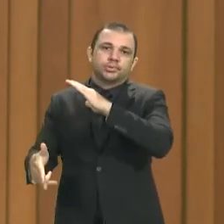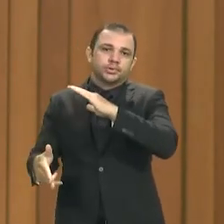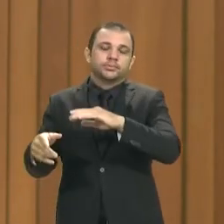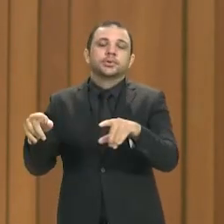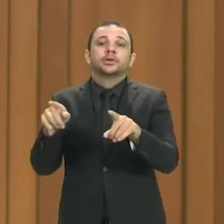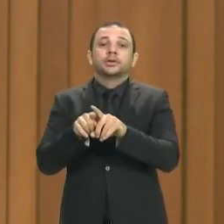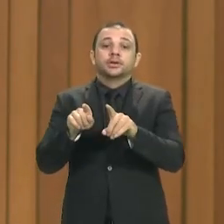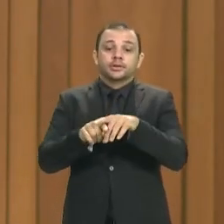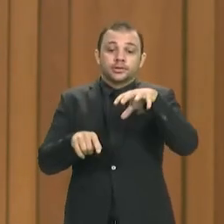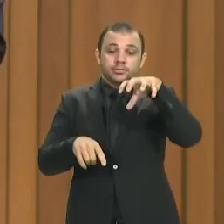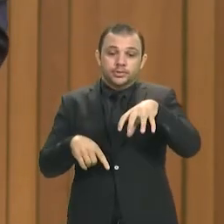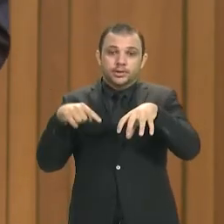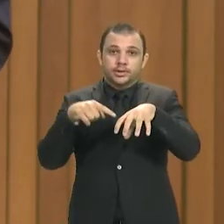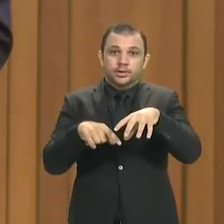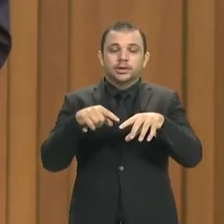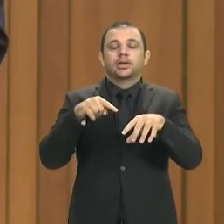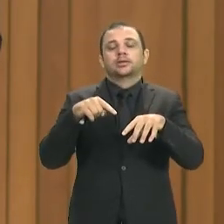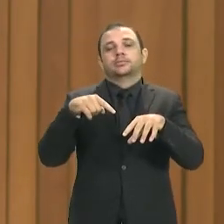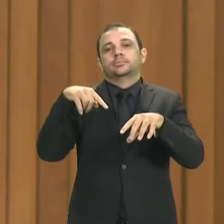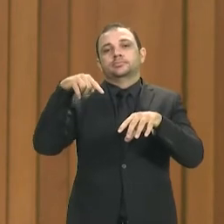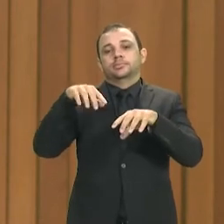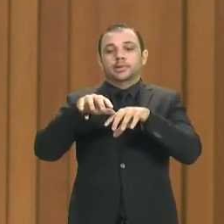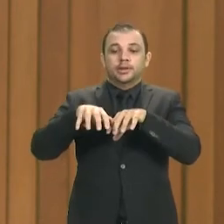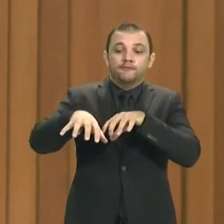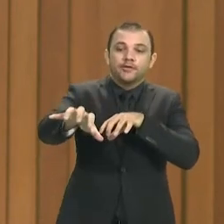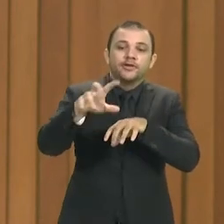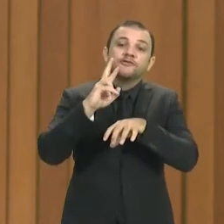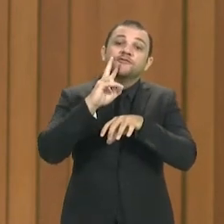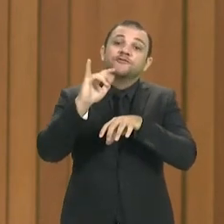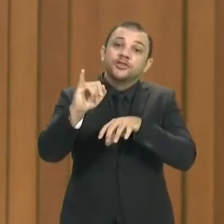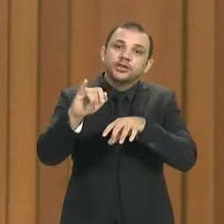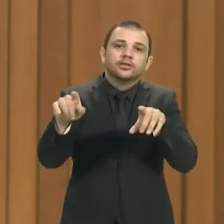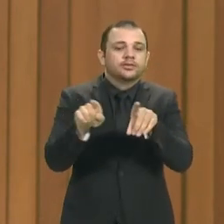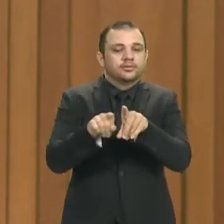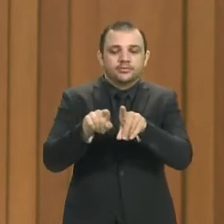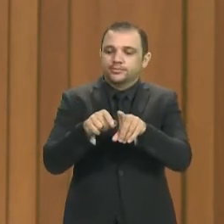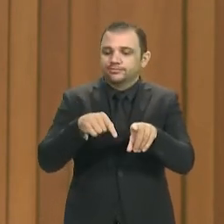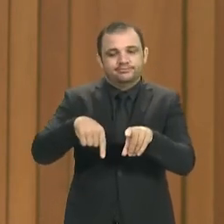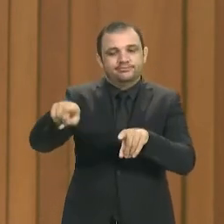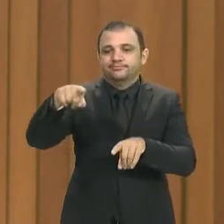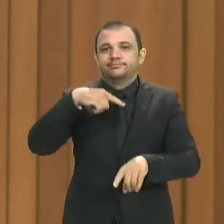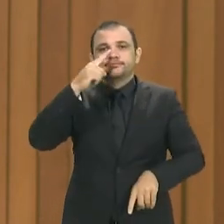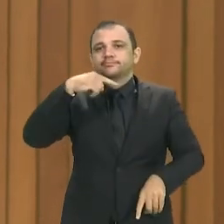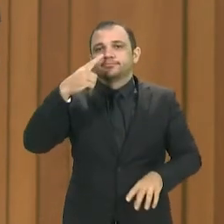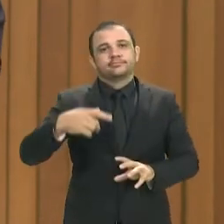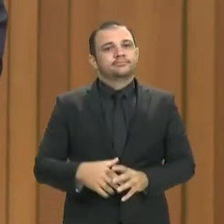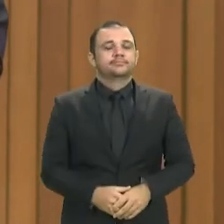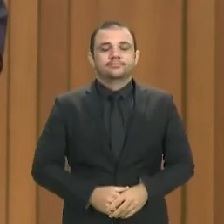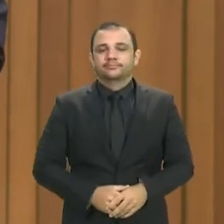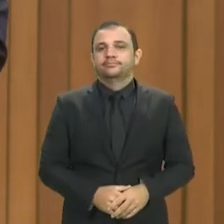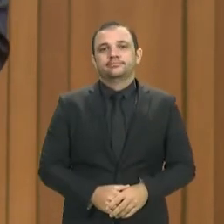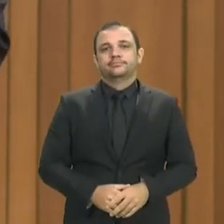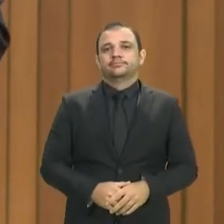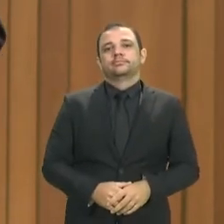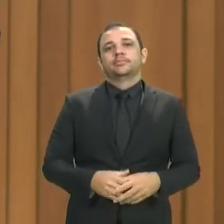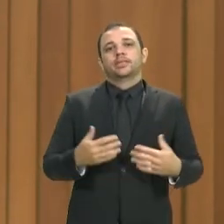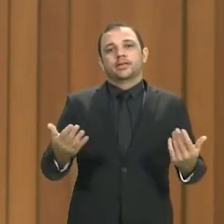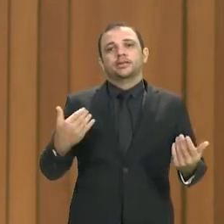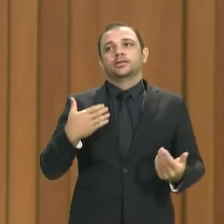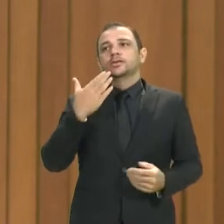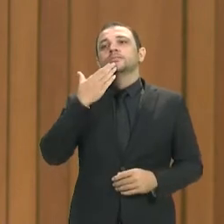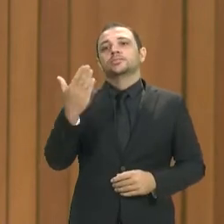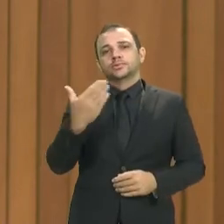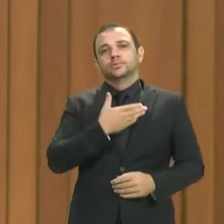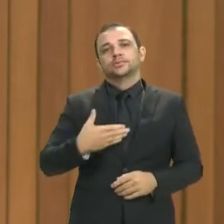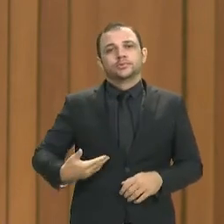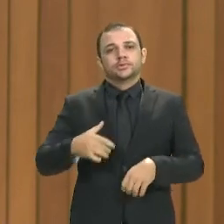condições de trafegar. Então a gente pede aqui encarecidamente ao governo do estado do Maranhão, na figura do governador Flávio